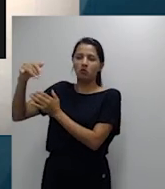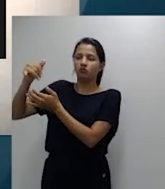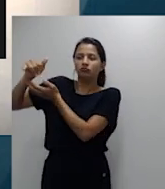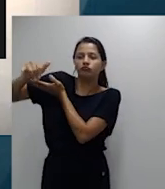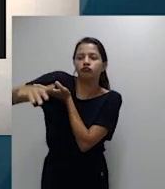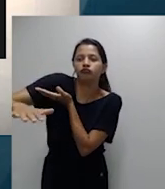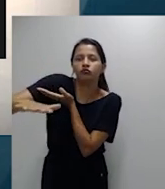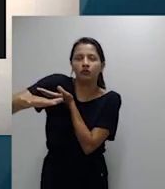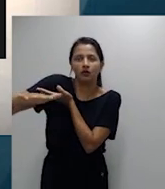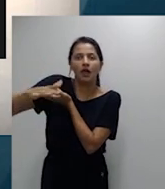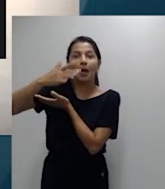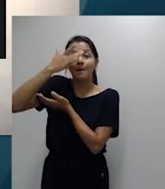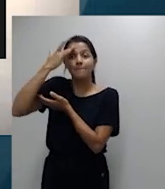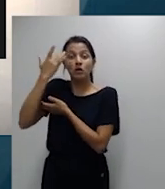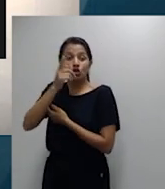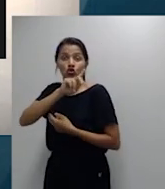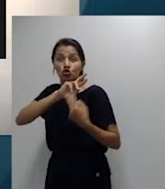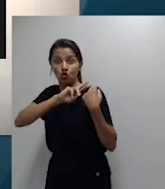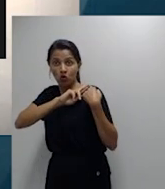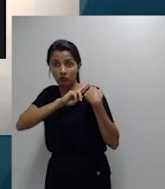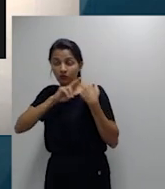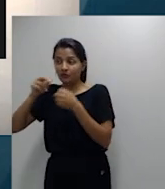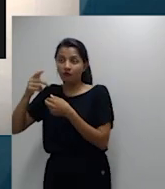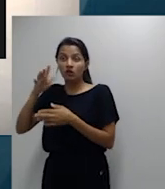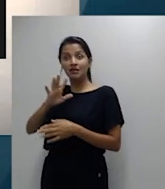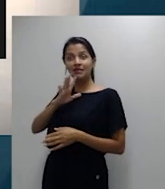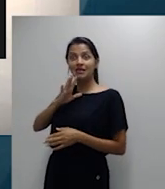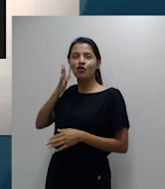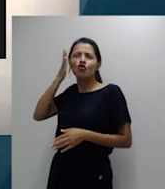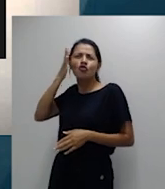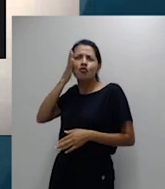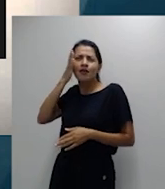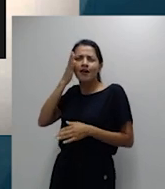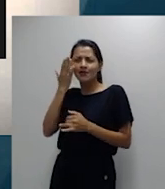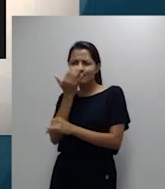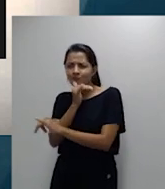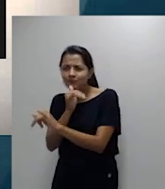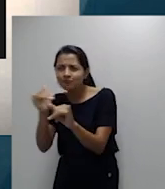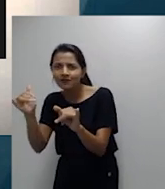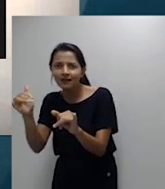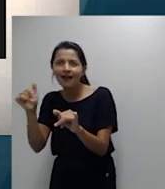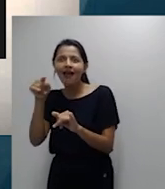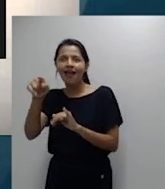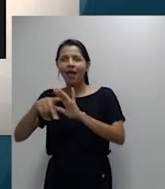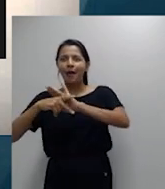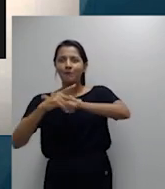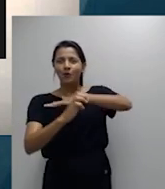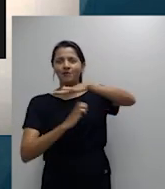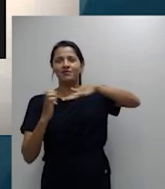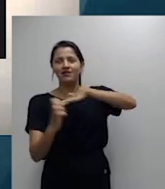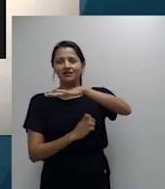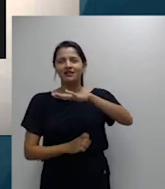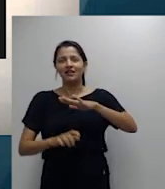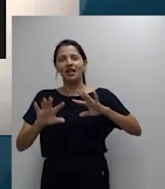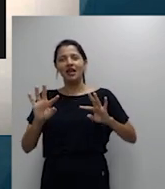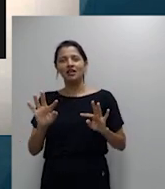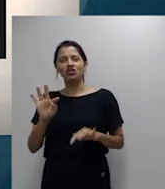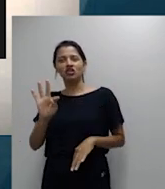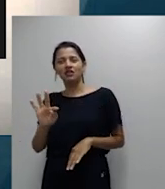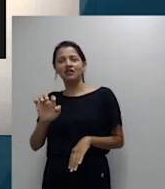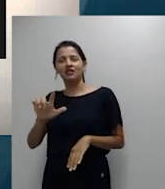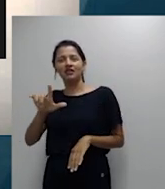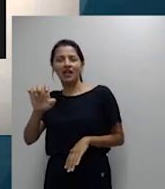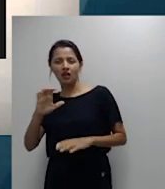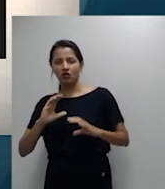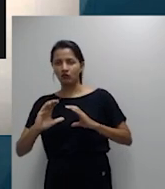transmite o sinal quem conhece o sinal e transmite são as empresas de telecomunicação e essa não certamente não presta um